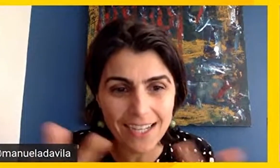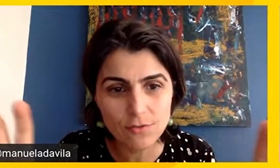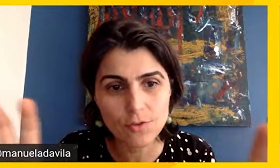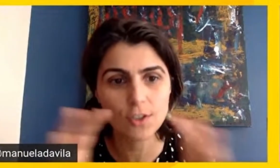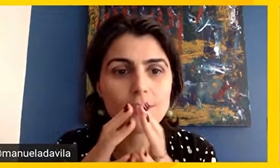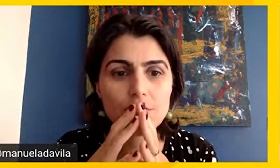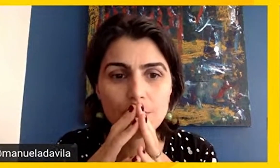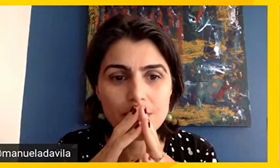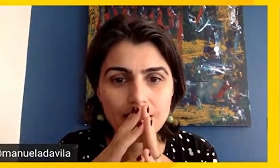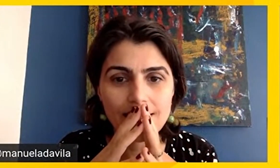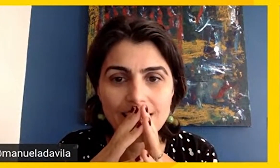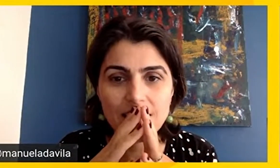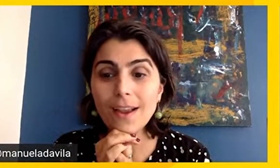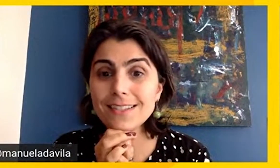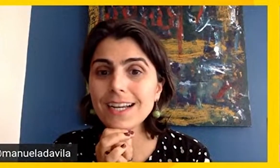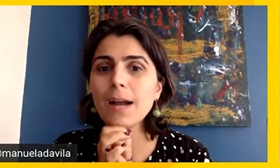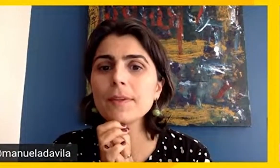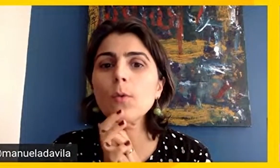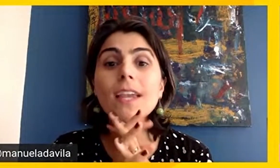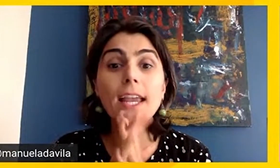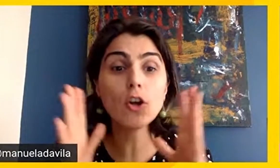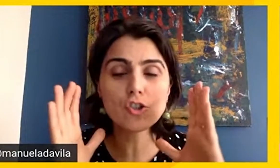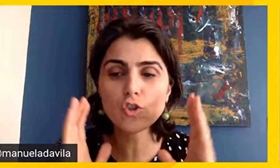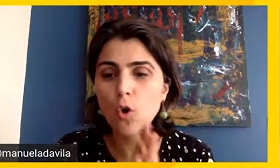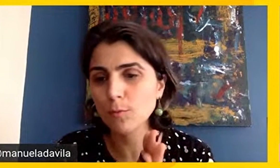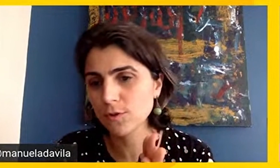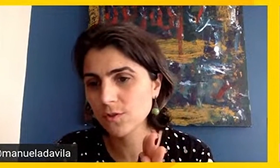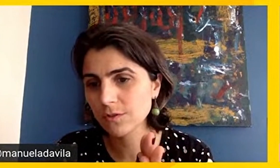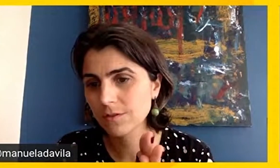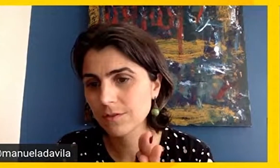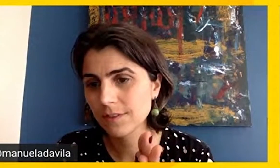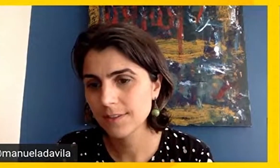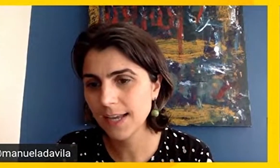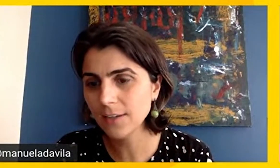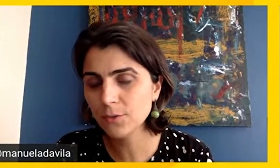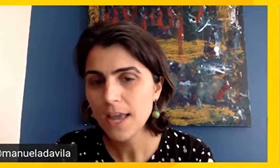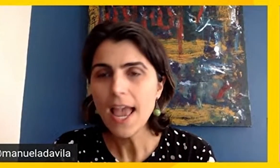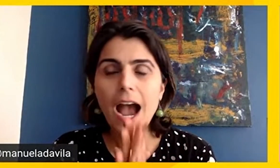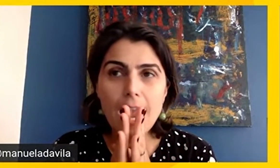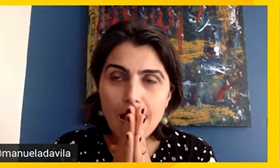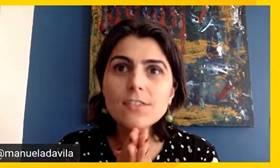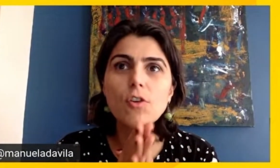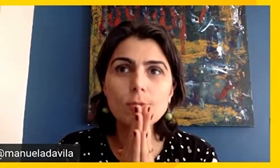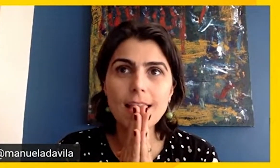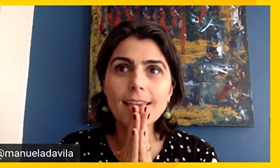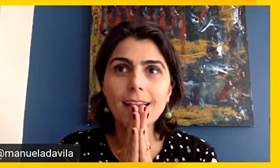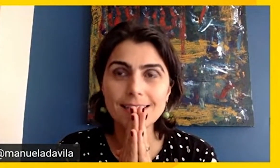os rastros que nós deixamos na internet quem nós somos tá certo